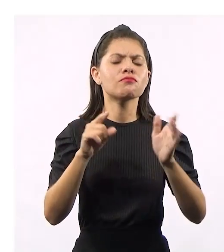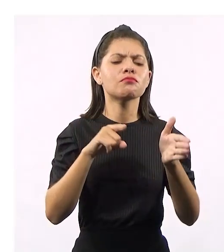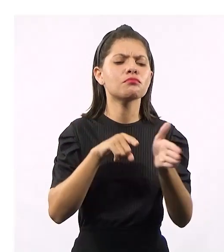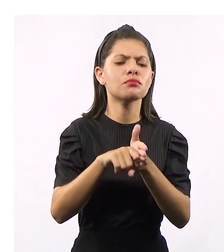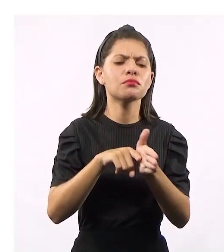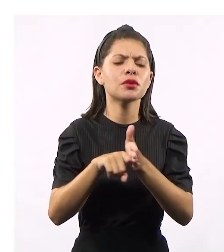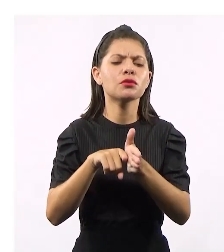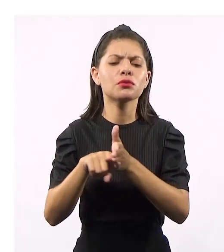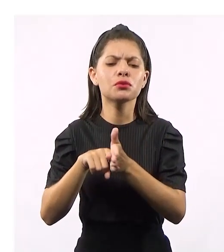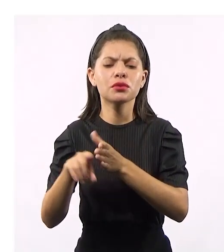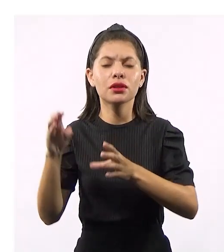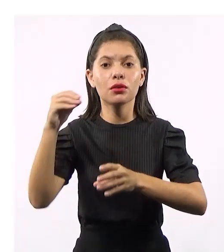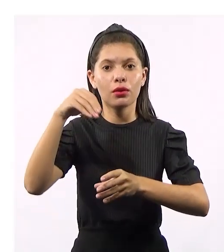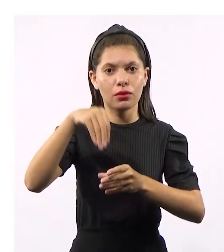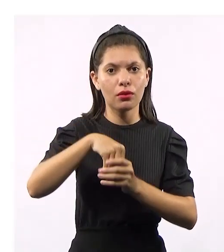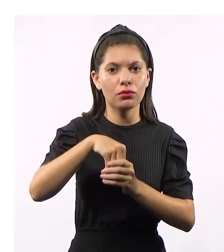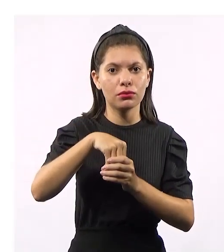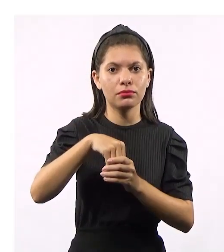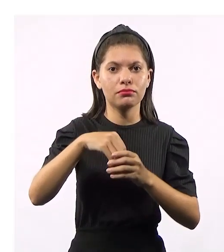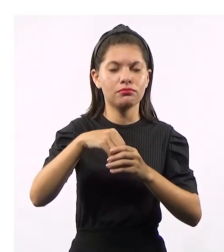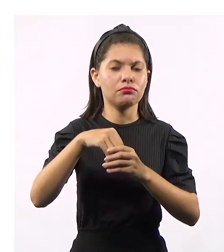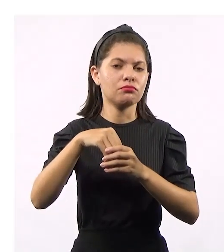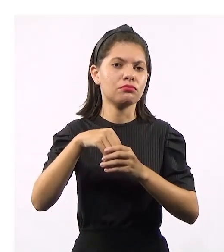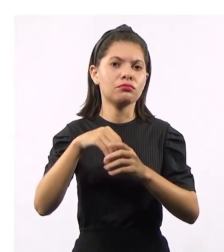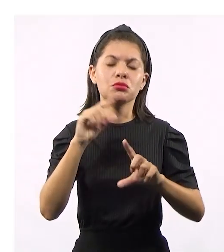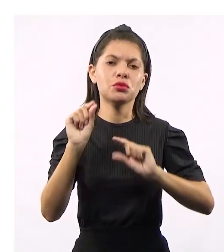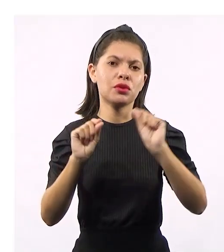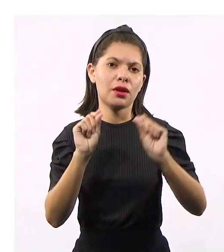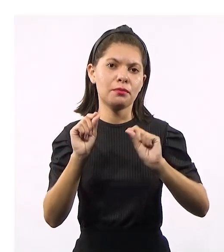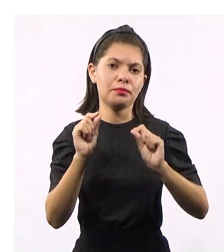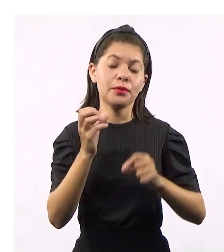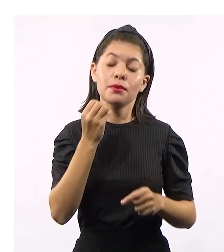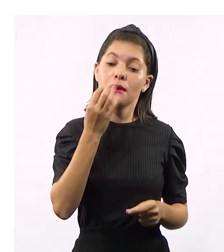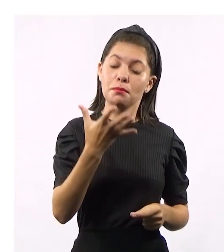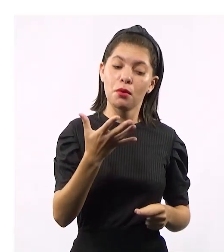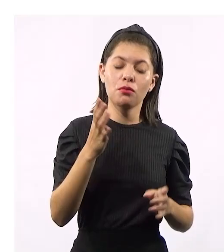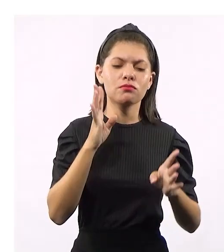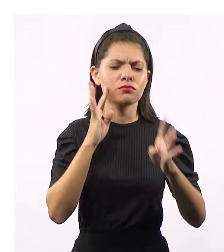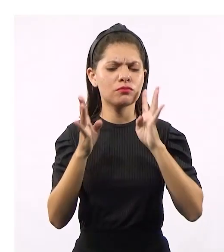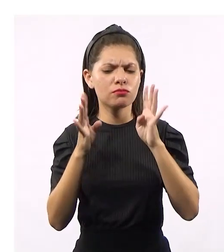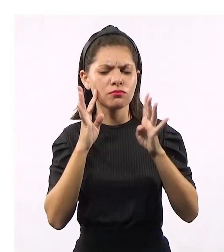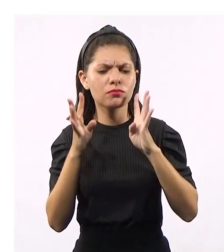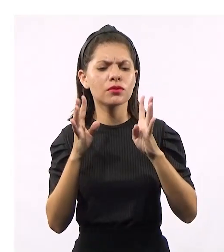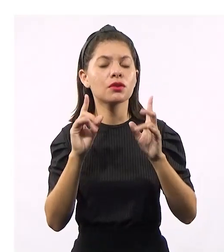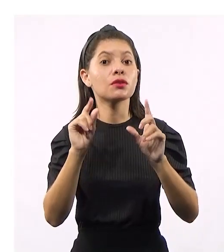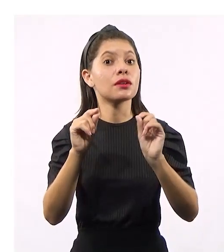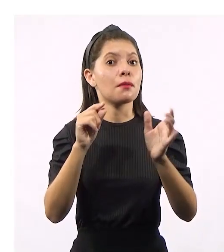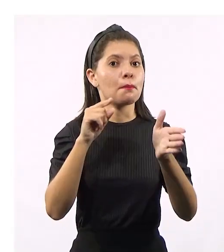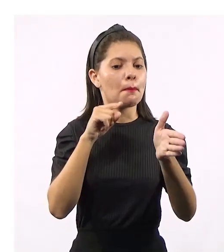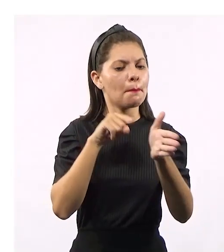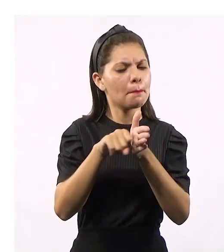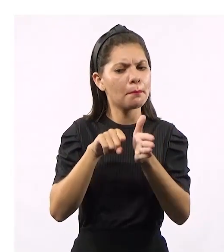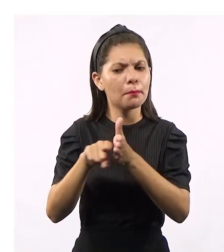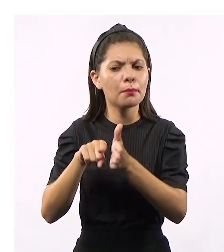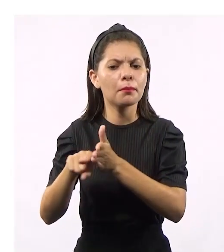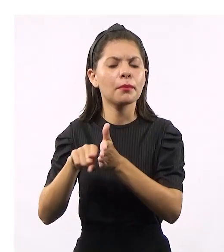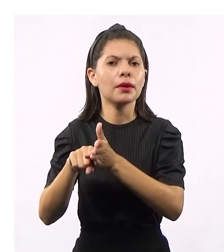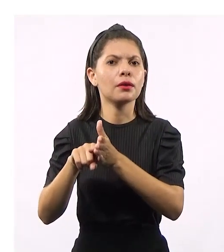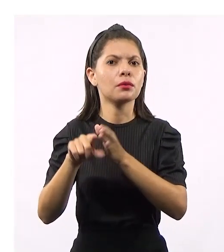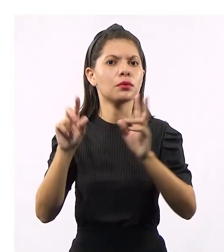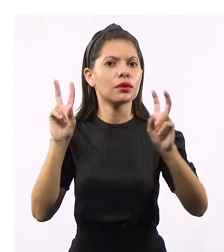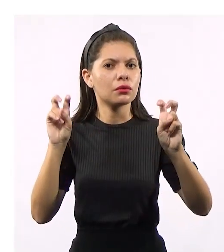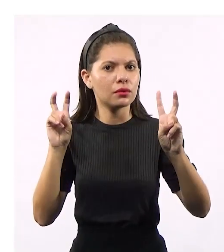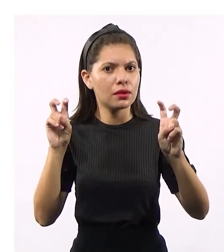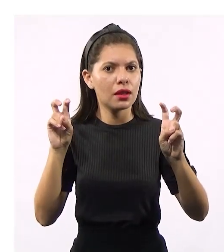pergunta que eu posso incluir nesse questionário? É sempre bom estar atento se a pergunta criada acerca do